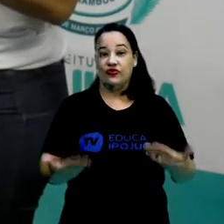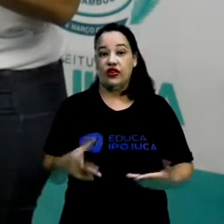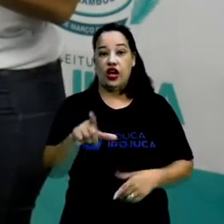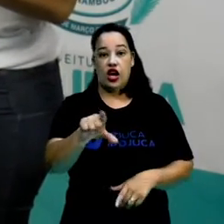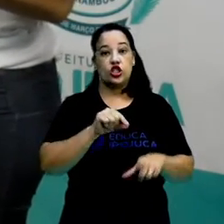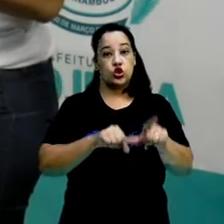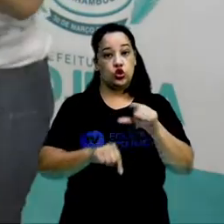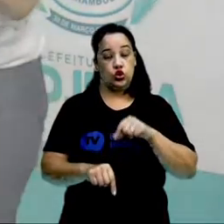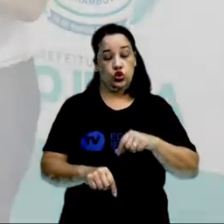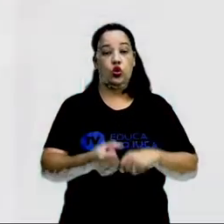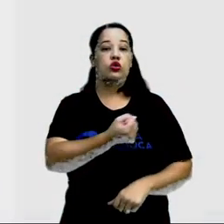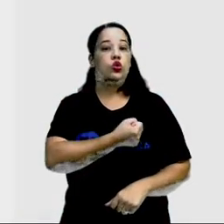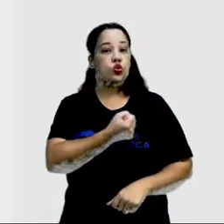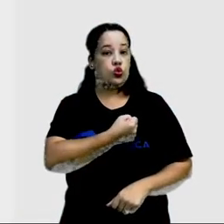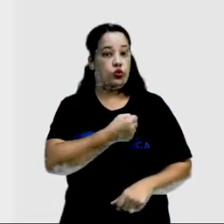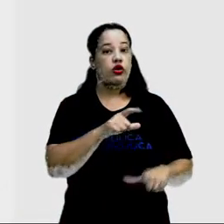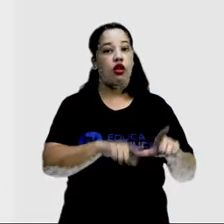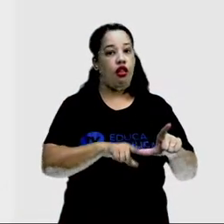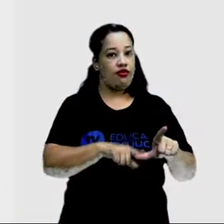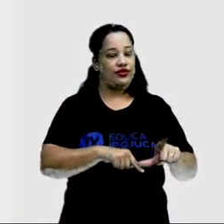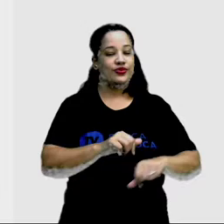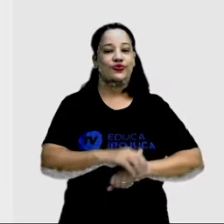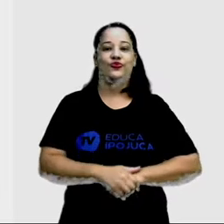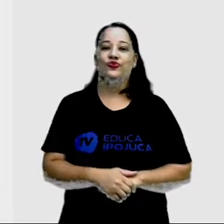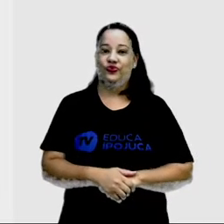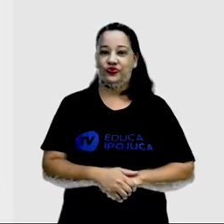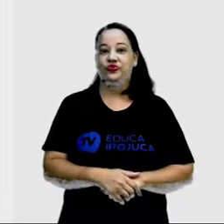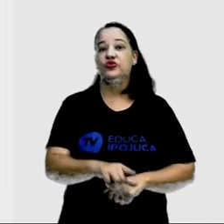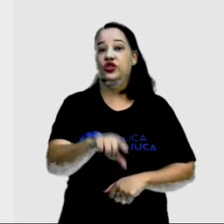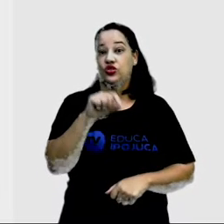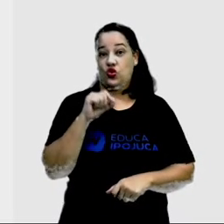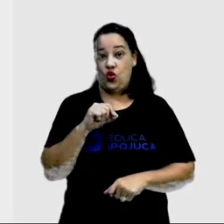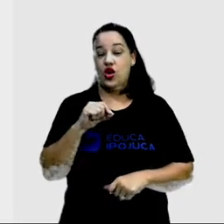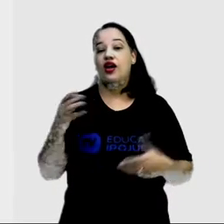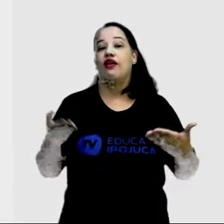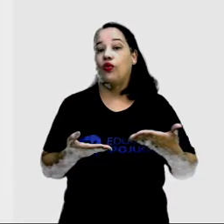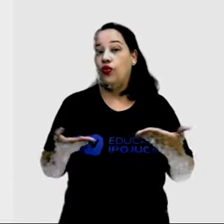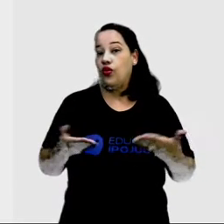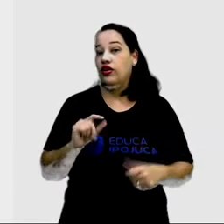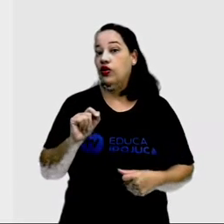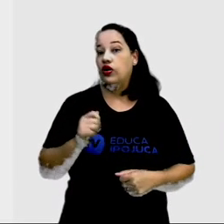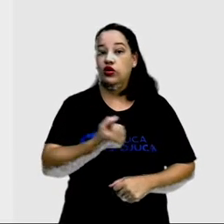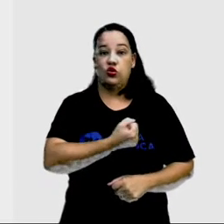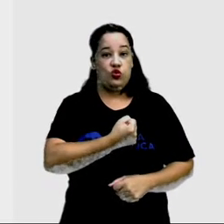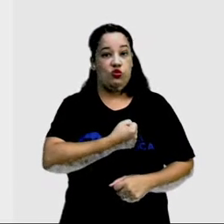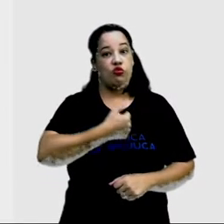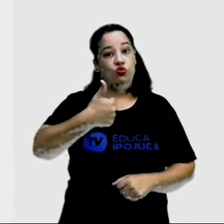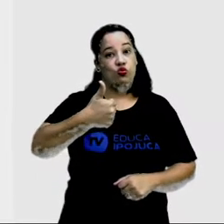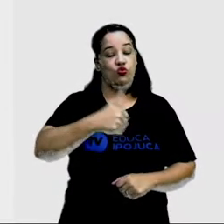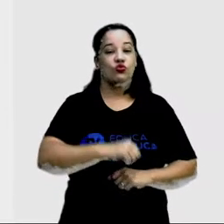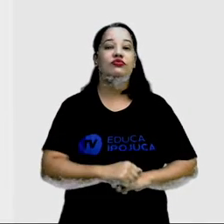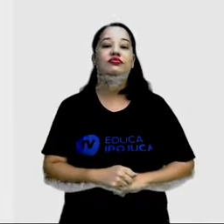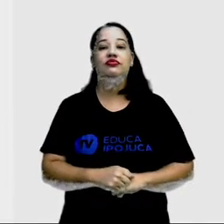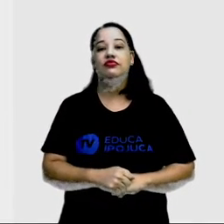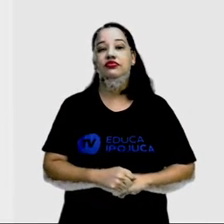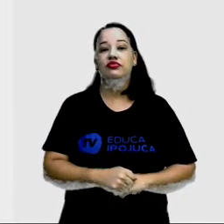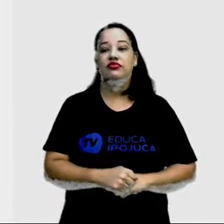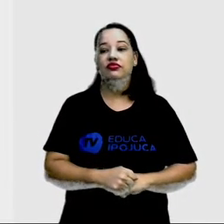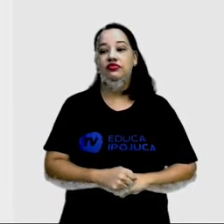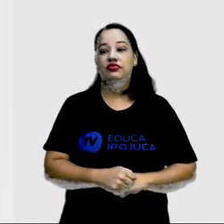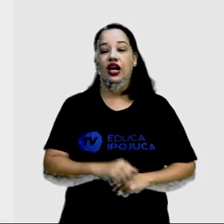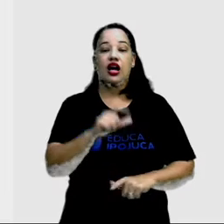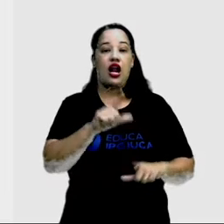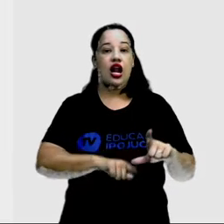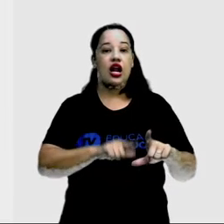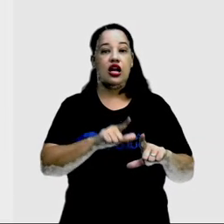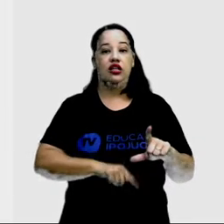Escolha um número e uma letra. Eu vou escolher nesse momento o número 1, a